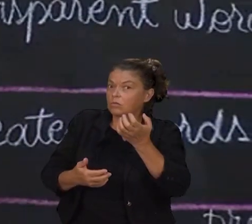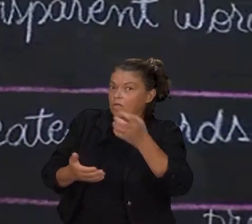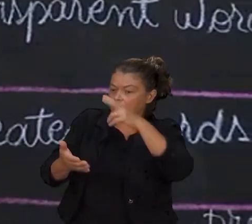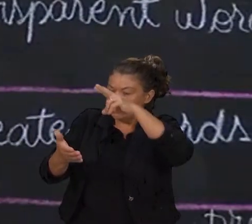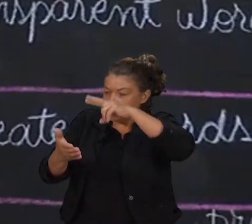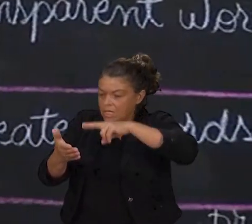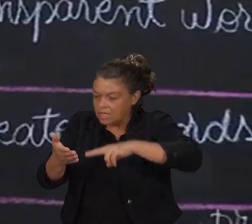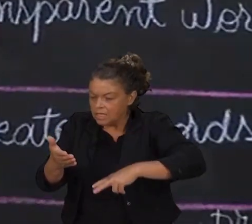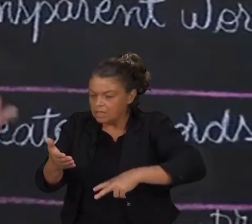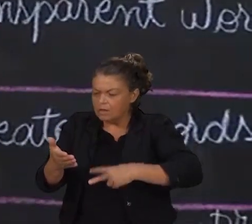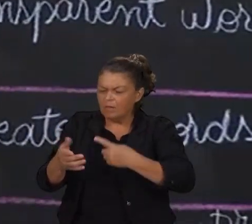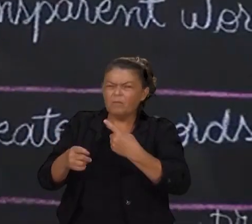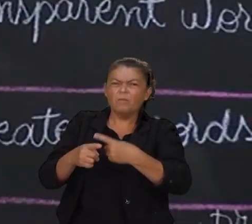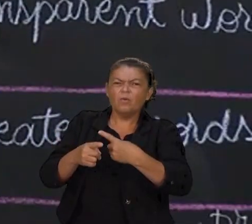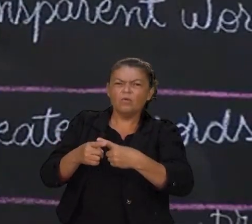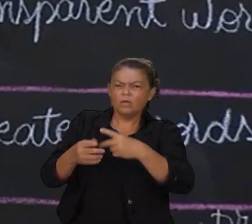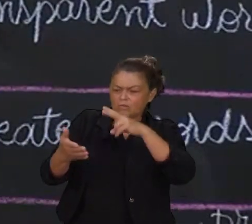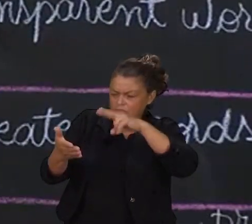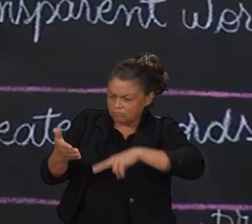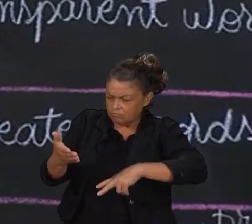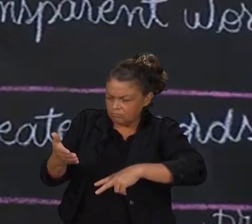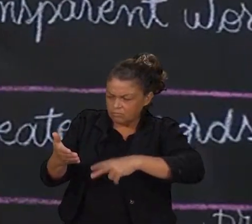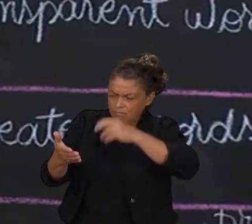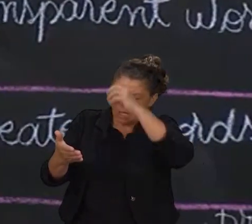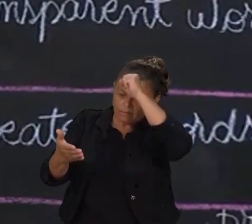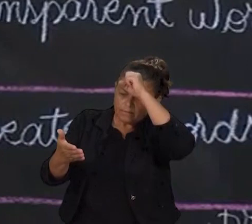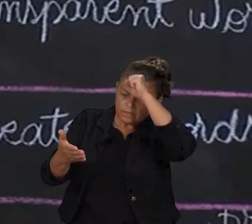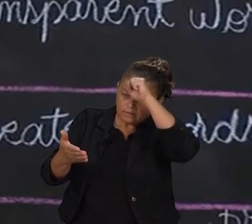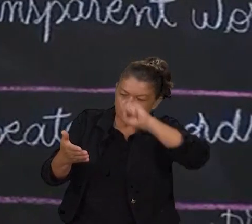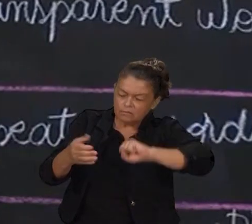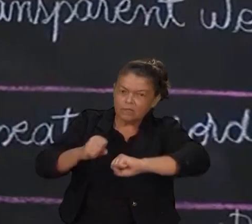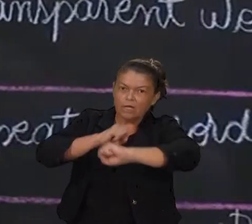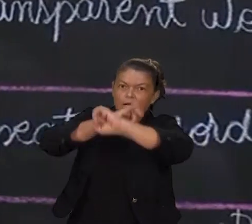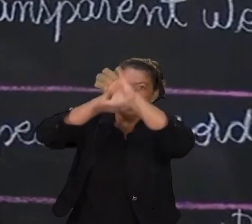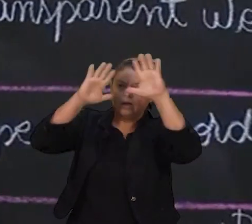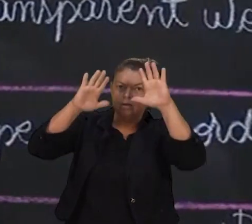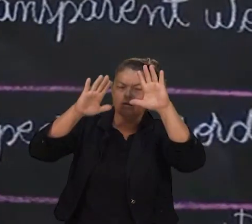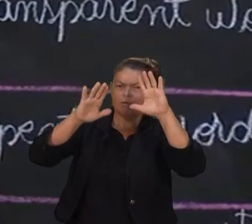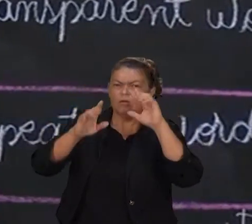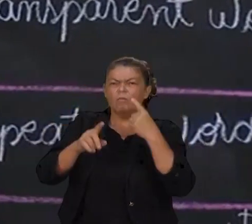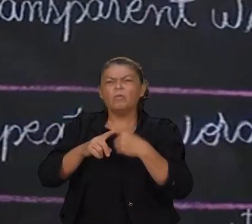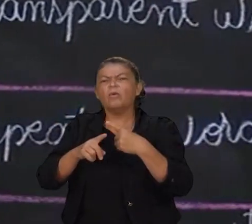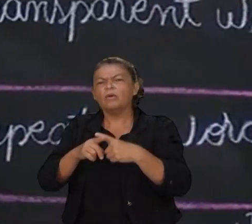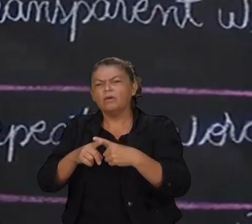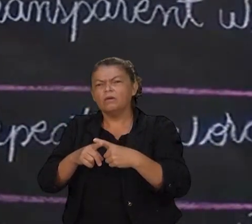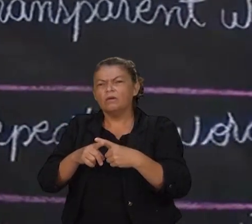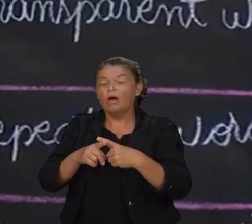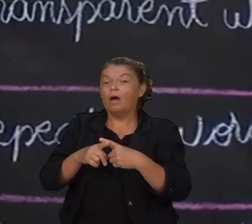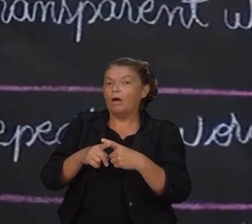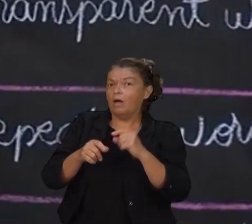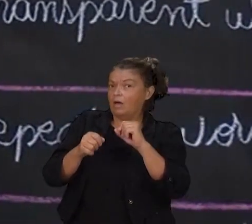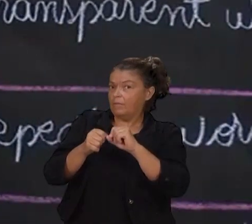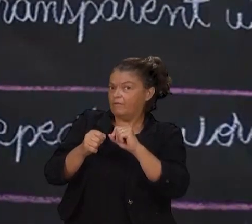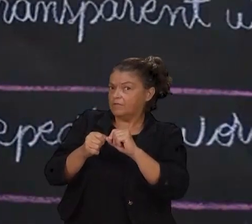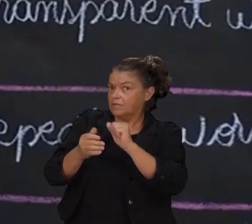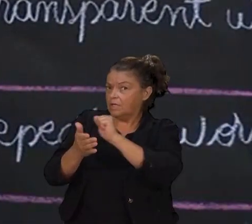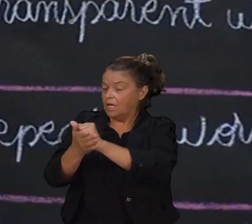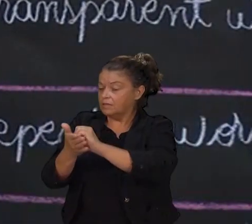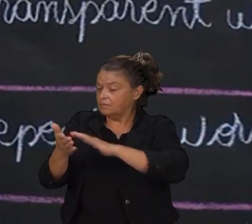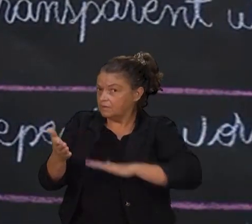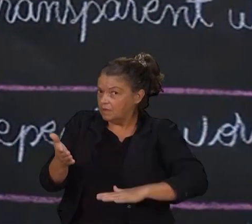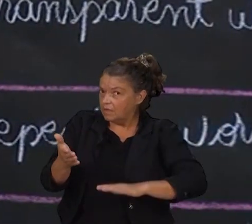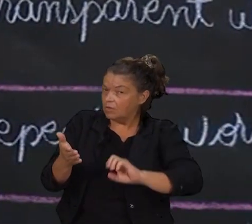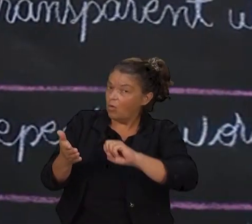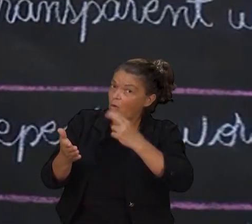estou interpretando para fazer um exercício? Eu estou interpretando porque esse texto vai me dar alguma informação